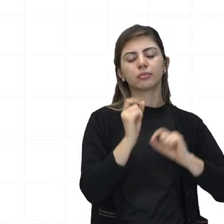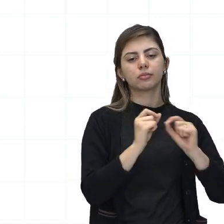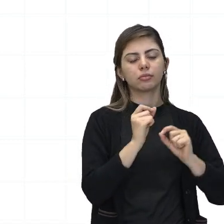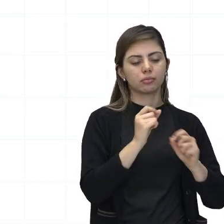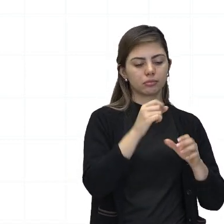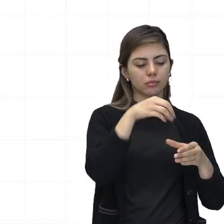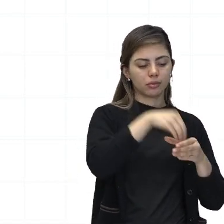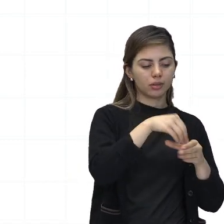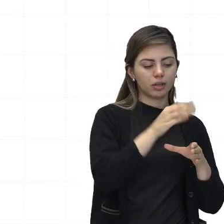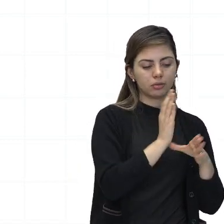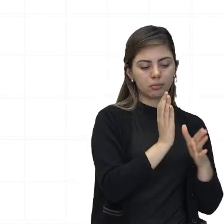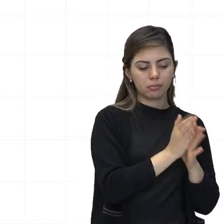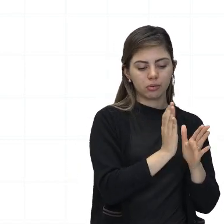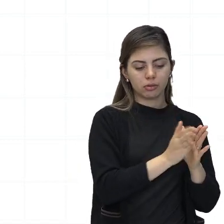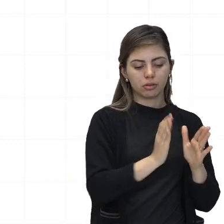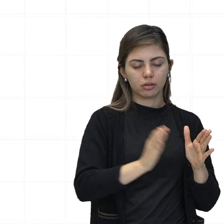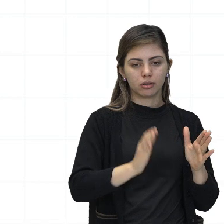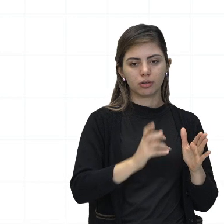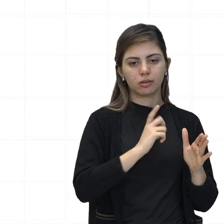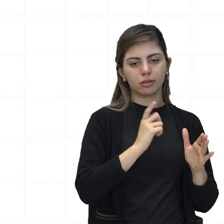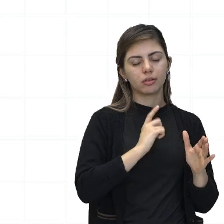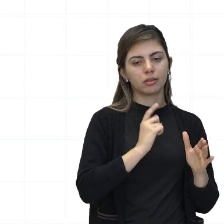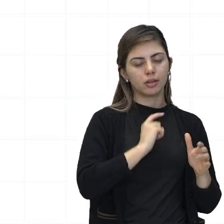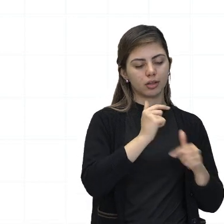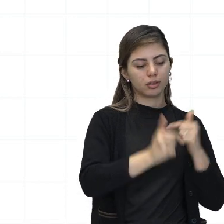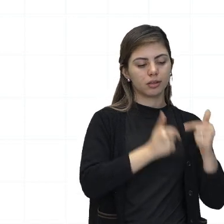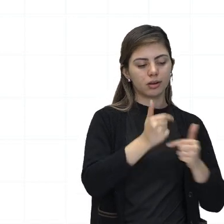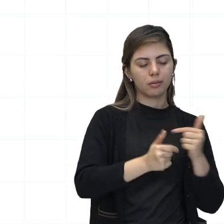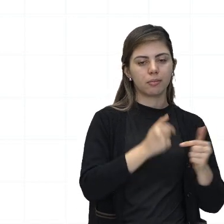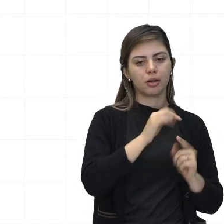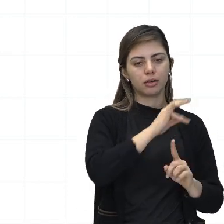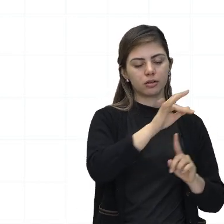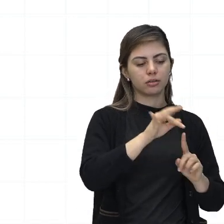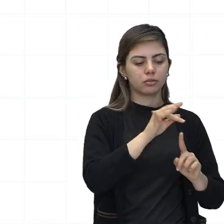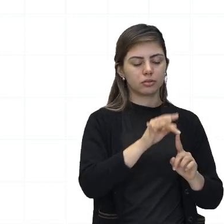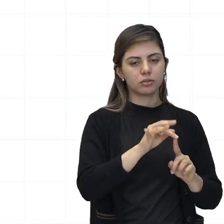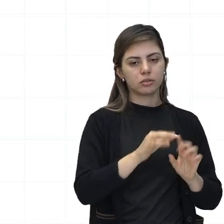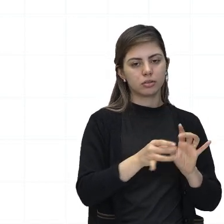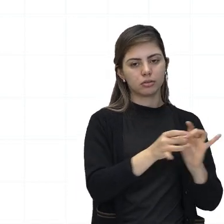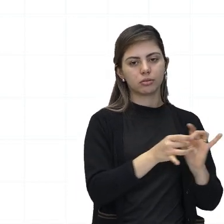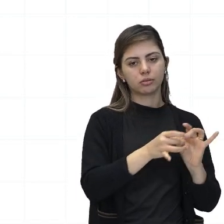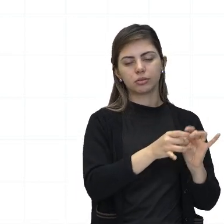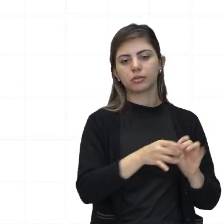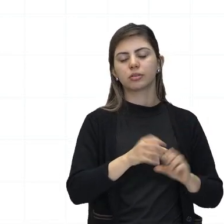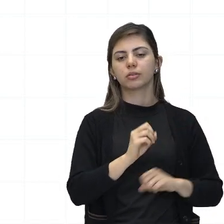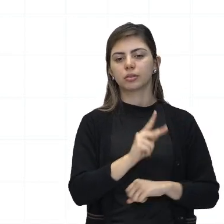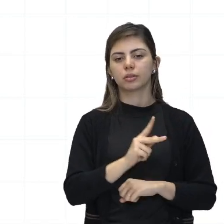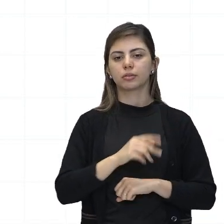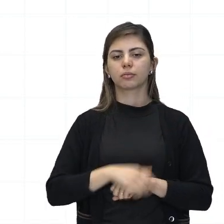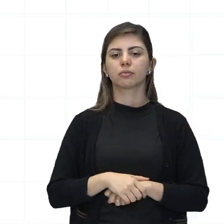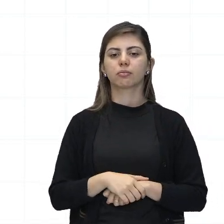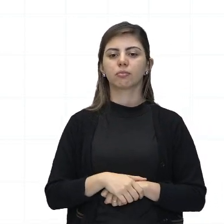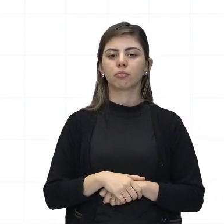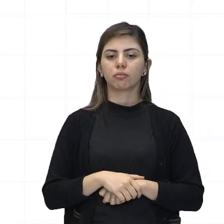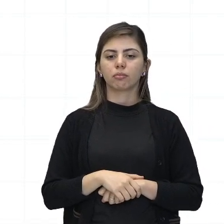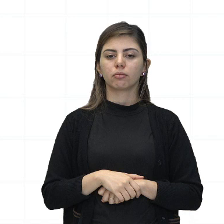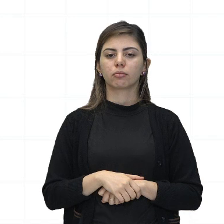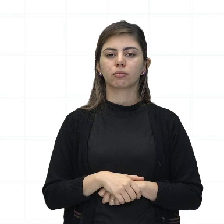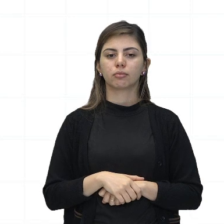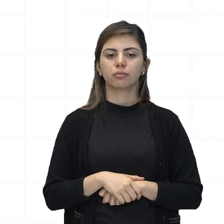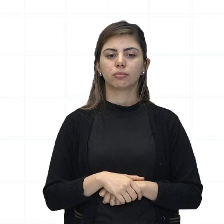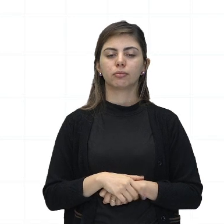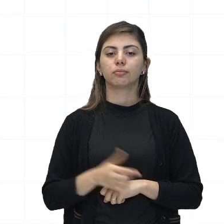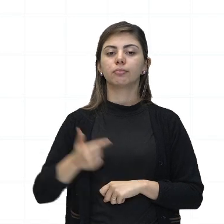apresenta diferentes castas e trabalham em conjunto, certo? Nós também falamos